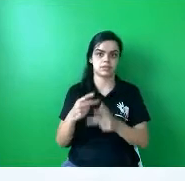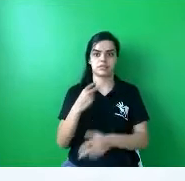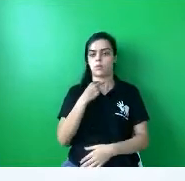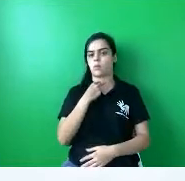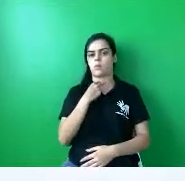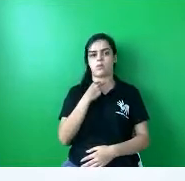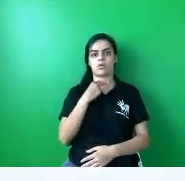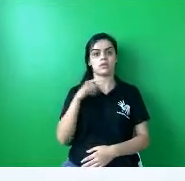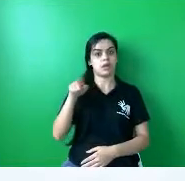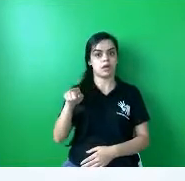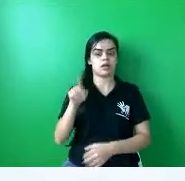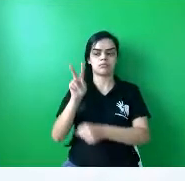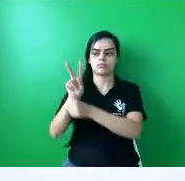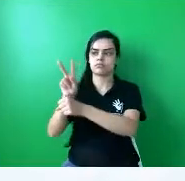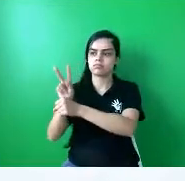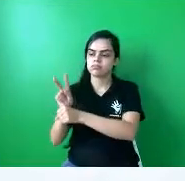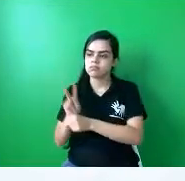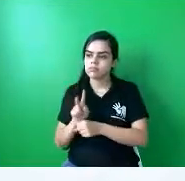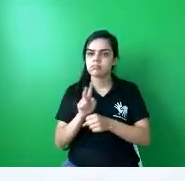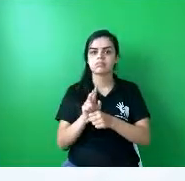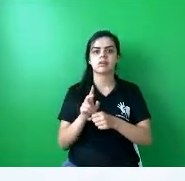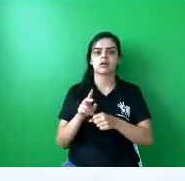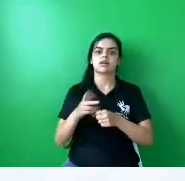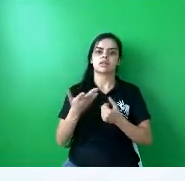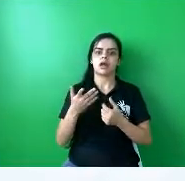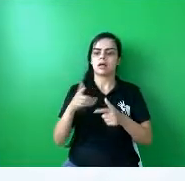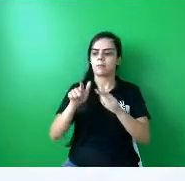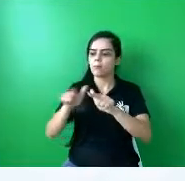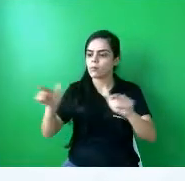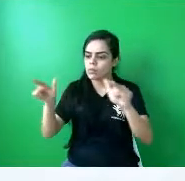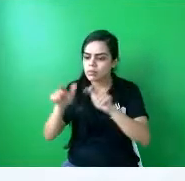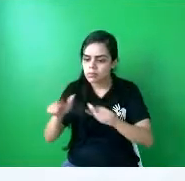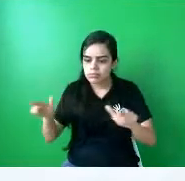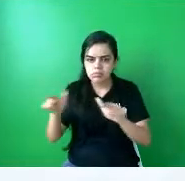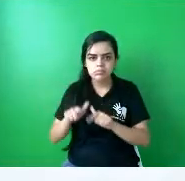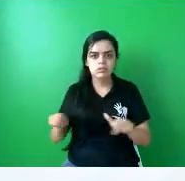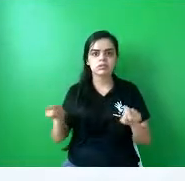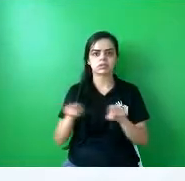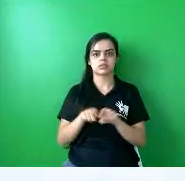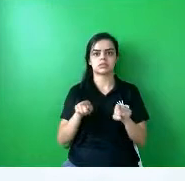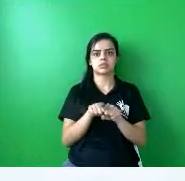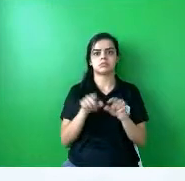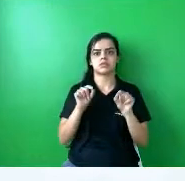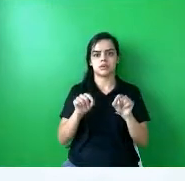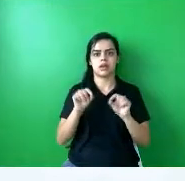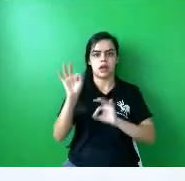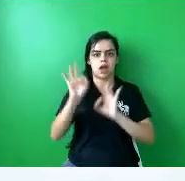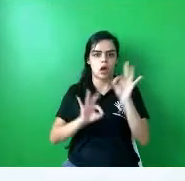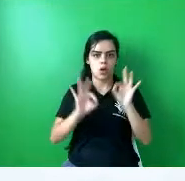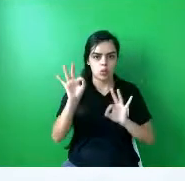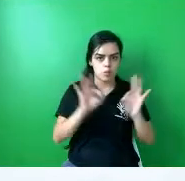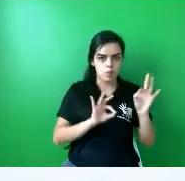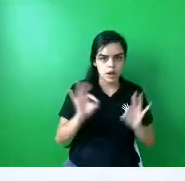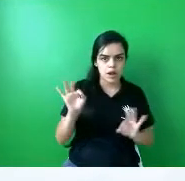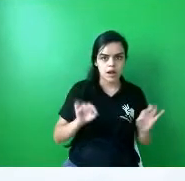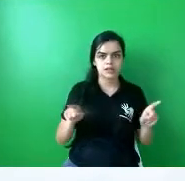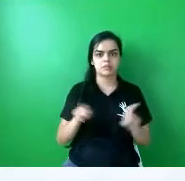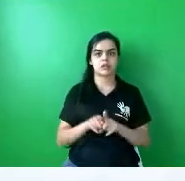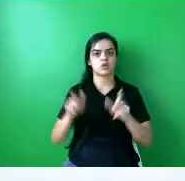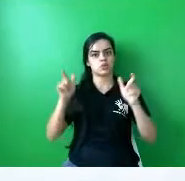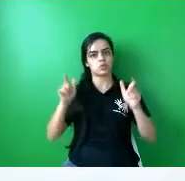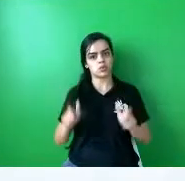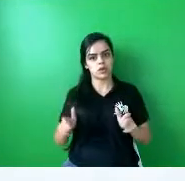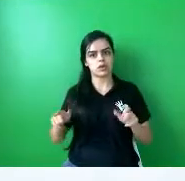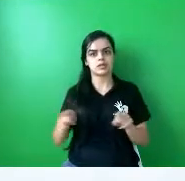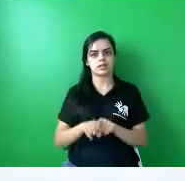pode, ela está passando por corte de grama, ela está passando por questão de arrumar, a gente tem a parte lá de alojamento, então o